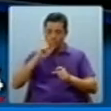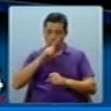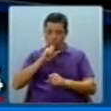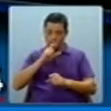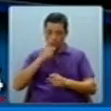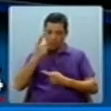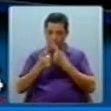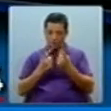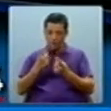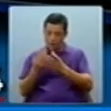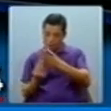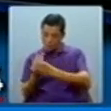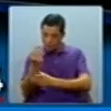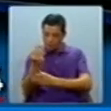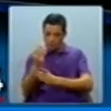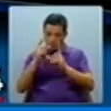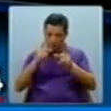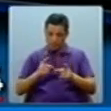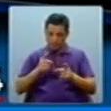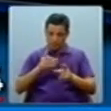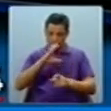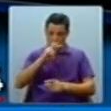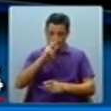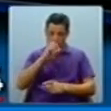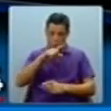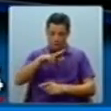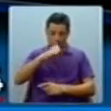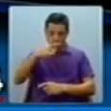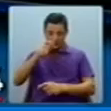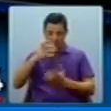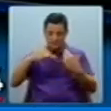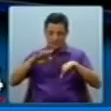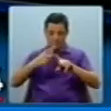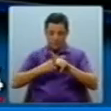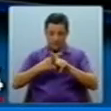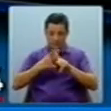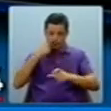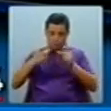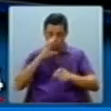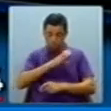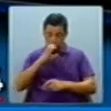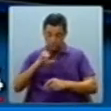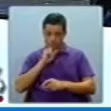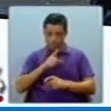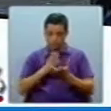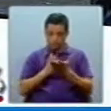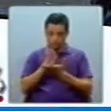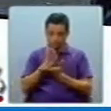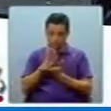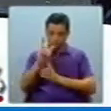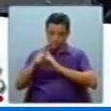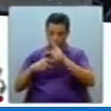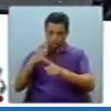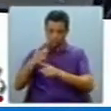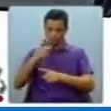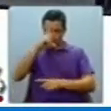a formação, precisamente, de Caronte e que é muito mais interessante do que aquilo que os cientistas podem pensar. Miguel, seguimos para outras paragens